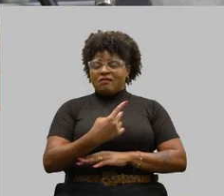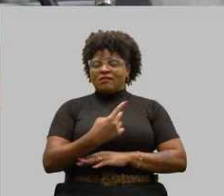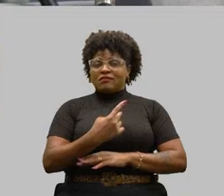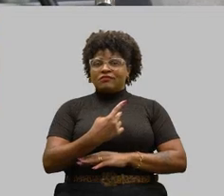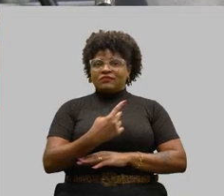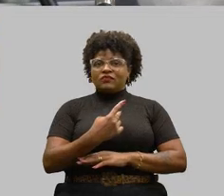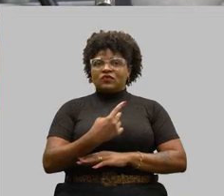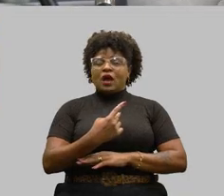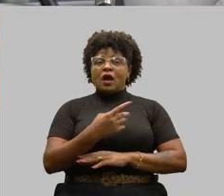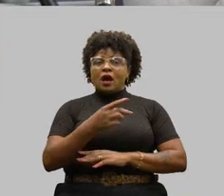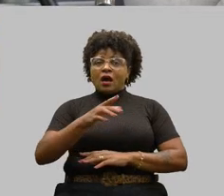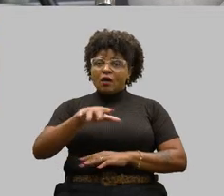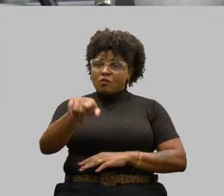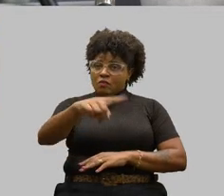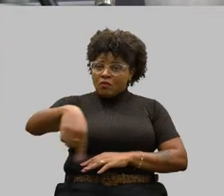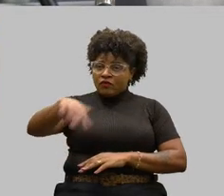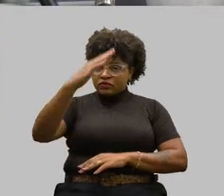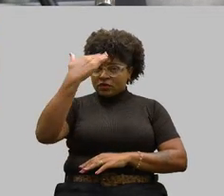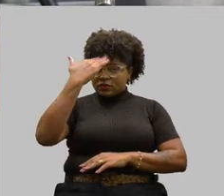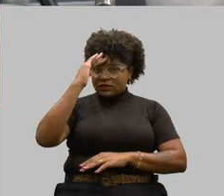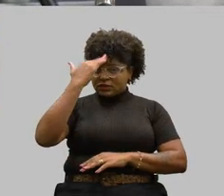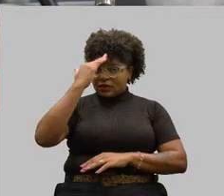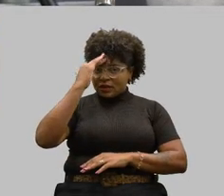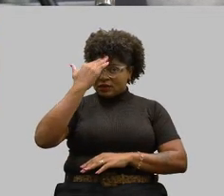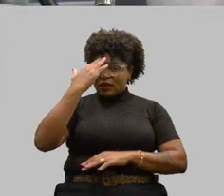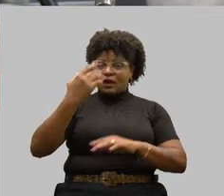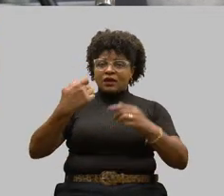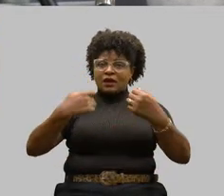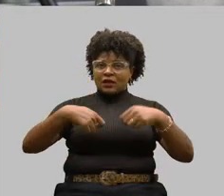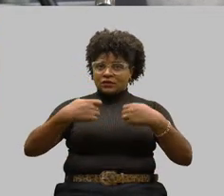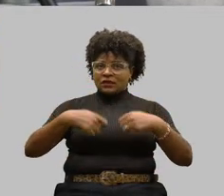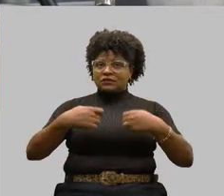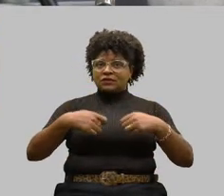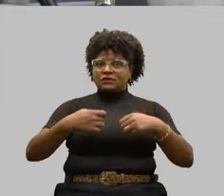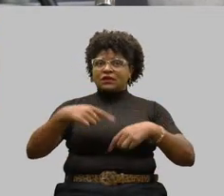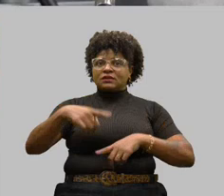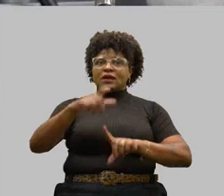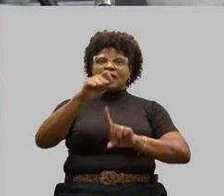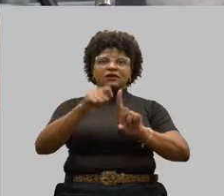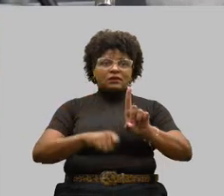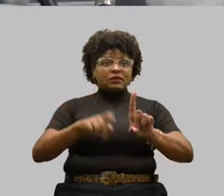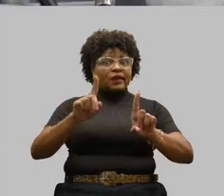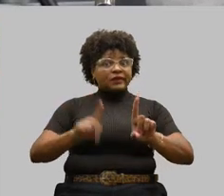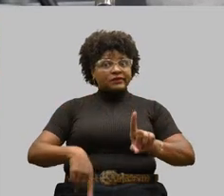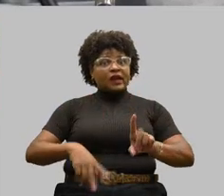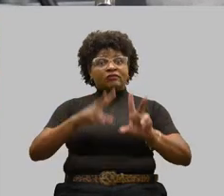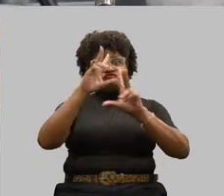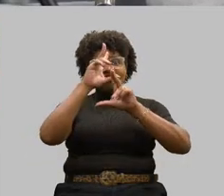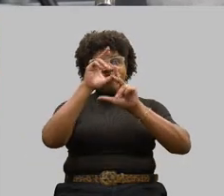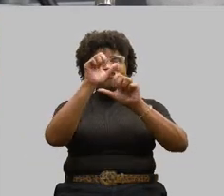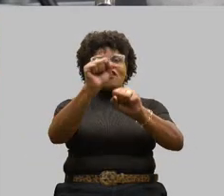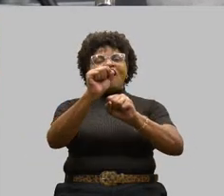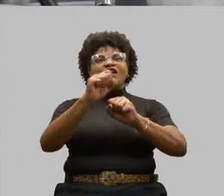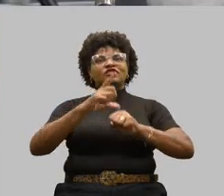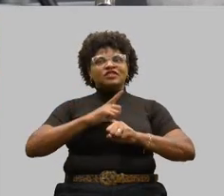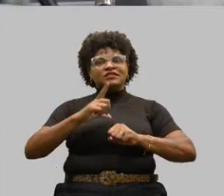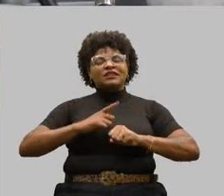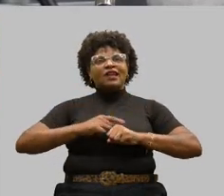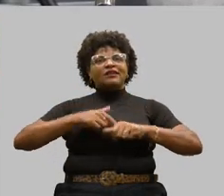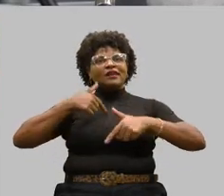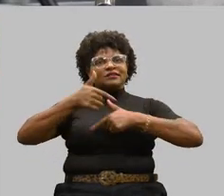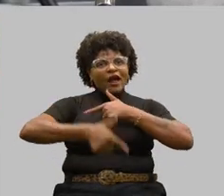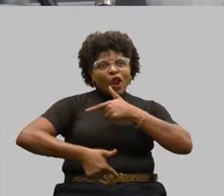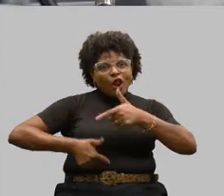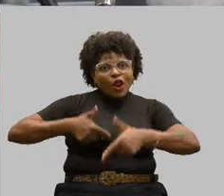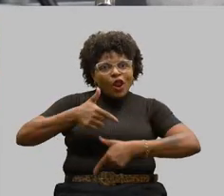essas necessidades e nós tivemos esse mês é um mês intenso né de atuação só